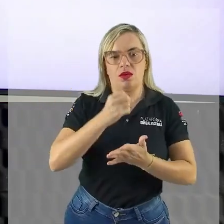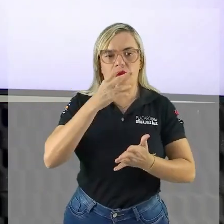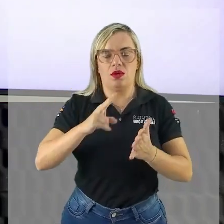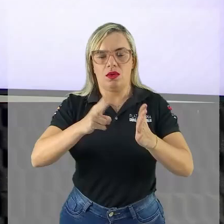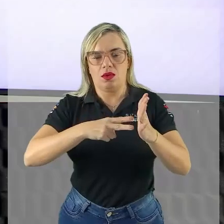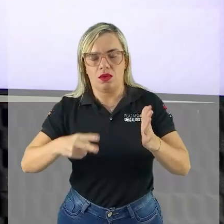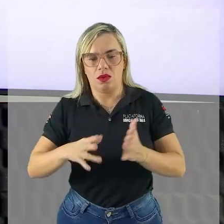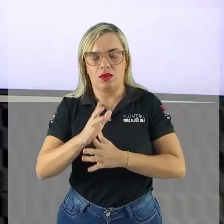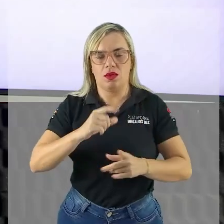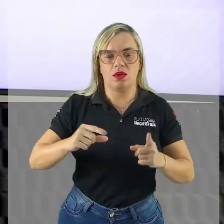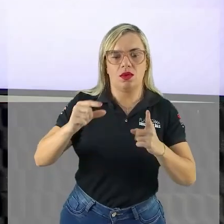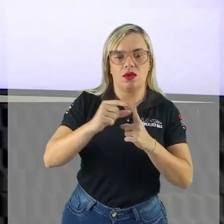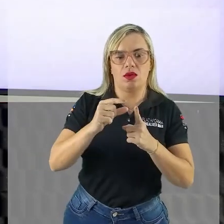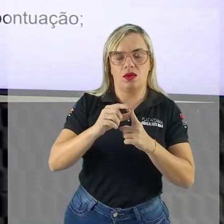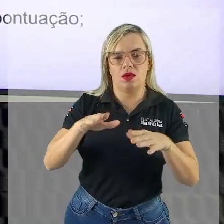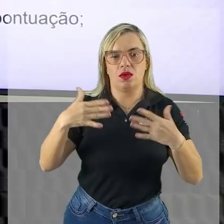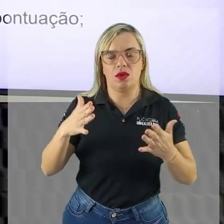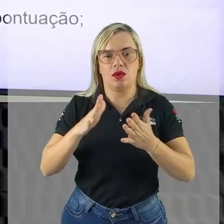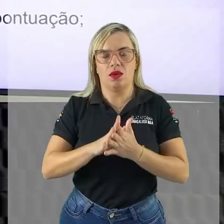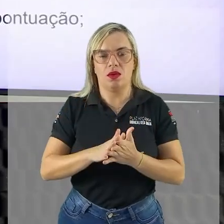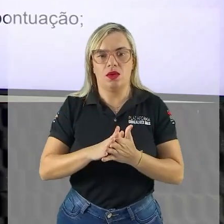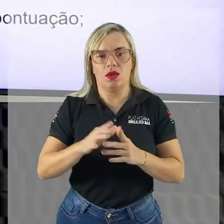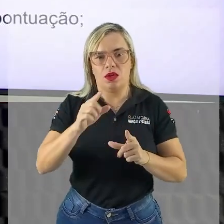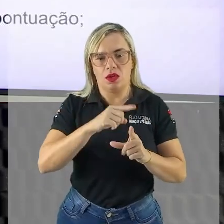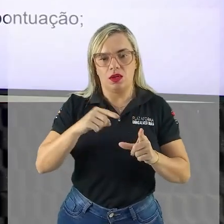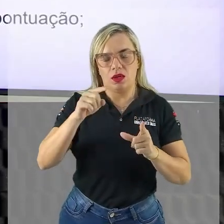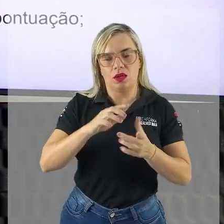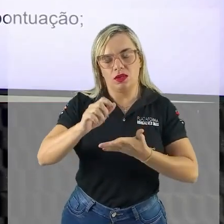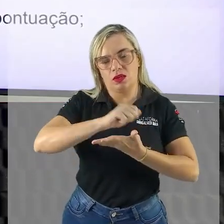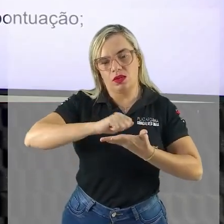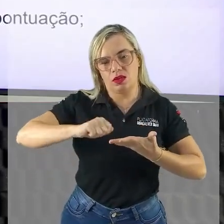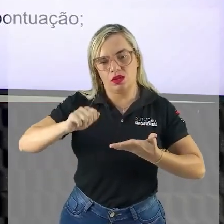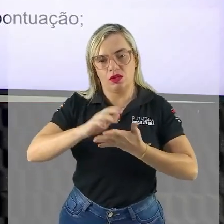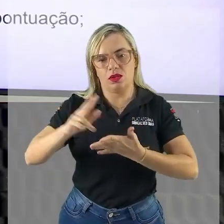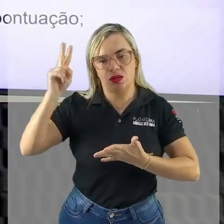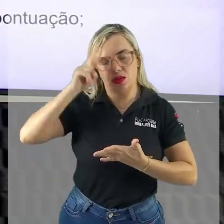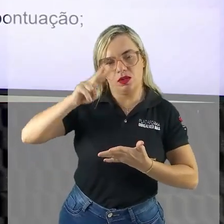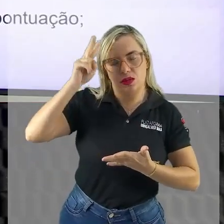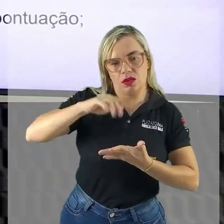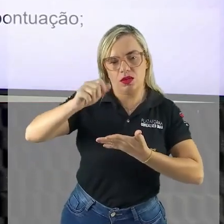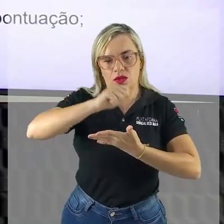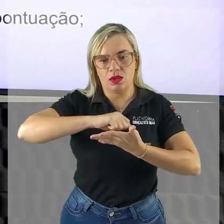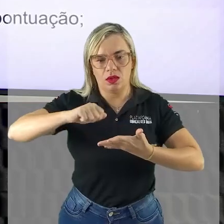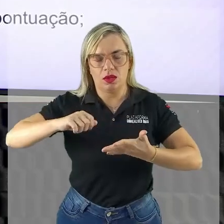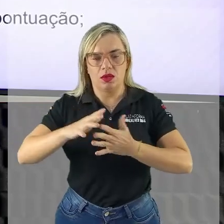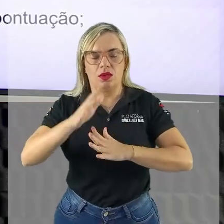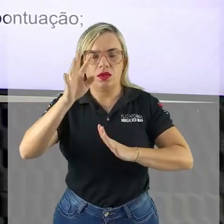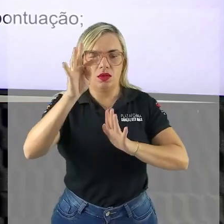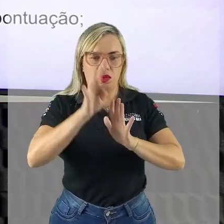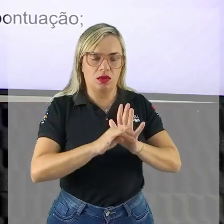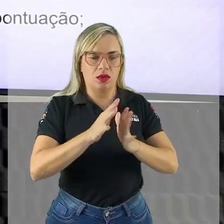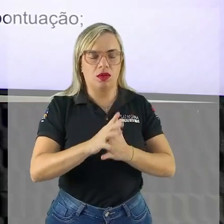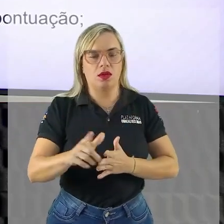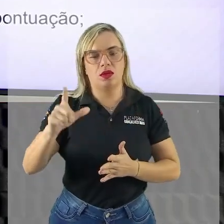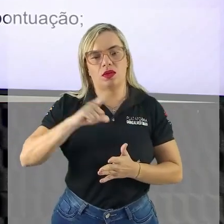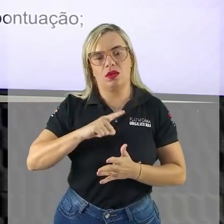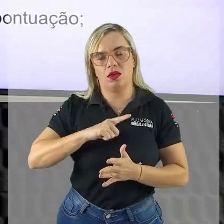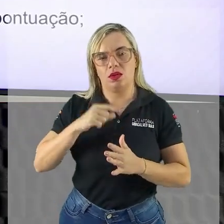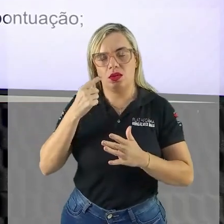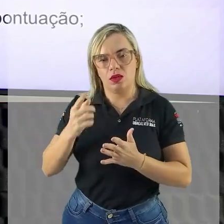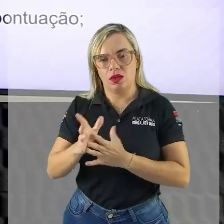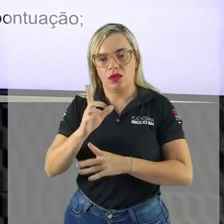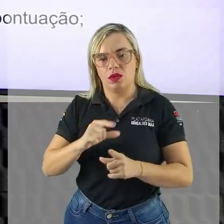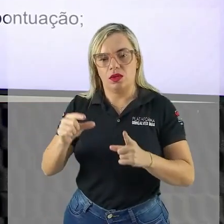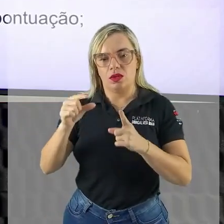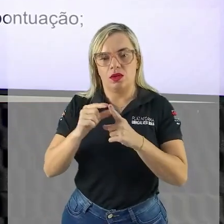tá? Boas palavras e bons termos, tá bom? Lembra, você está escrevendo e um texto tem o quê? Palavras. Então é